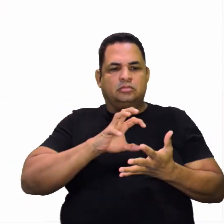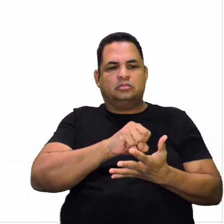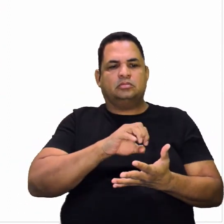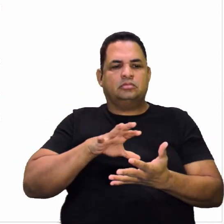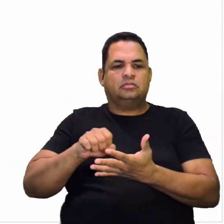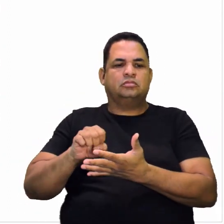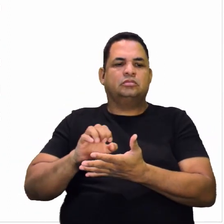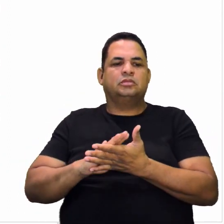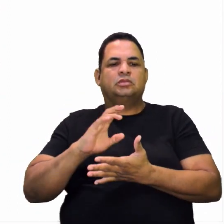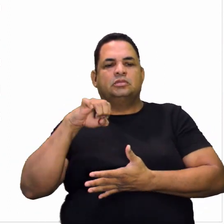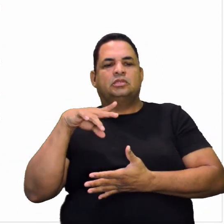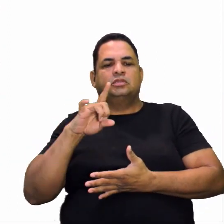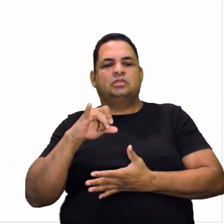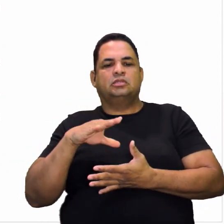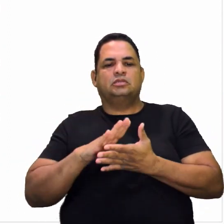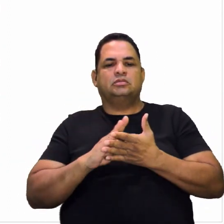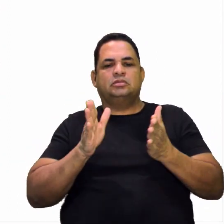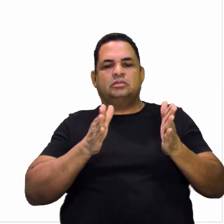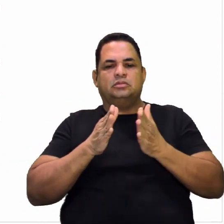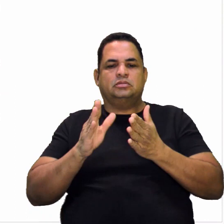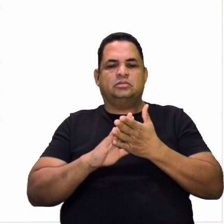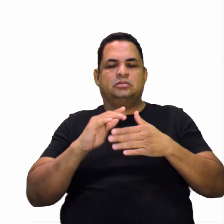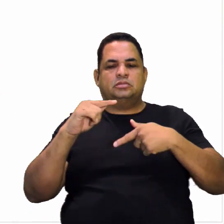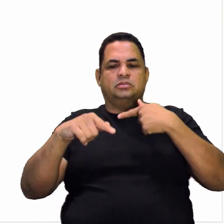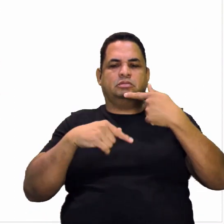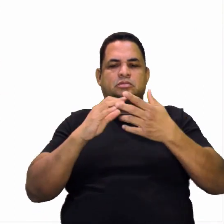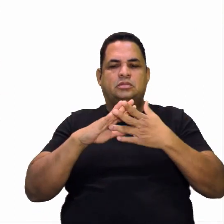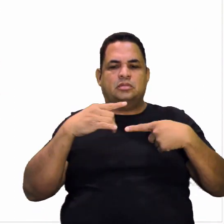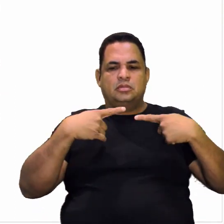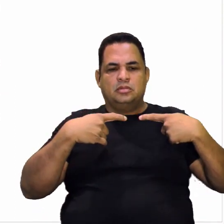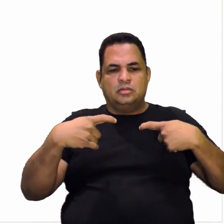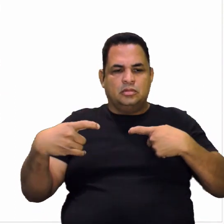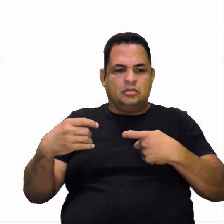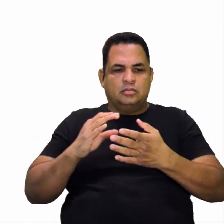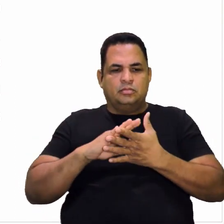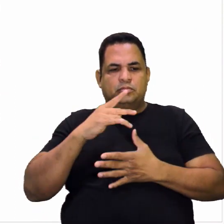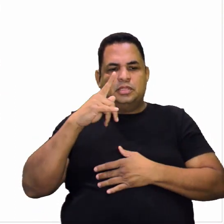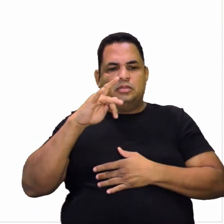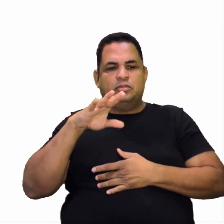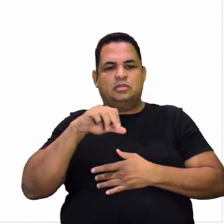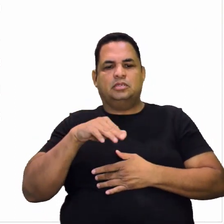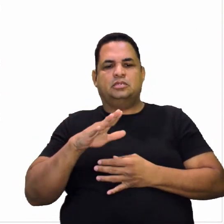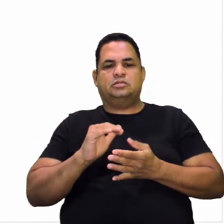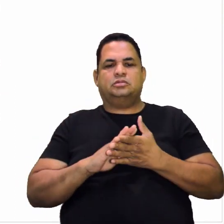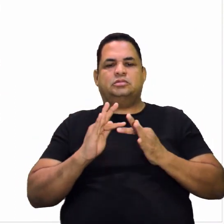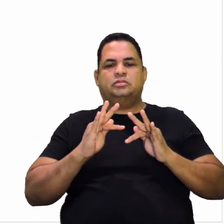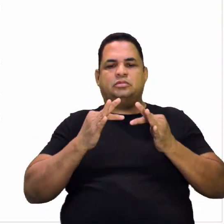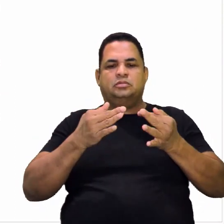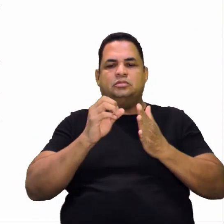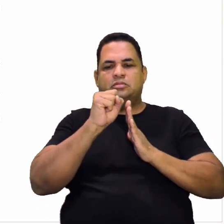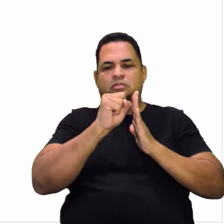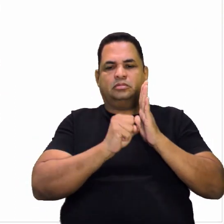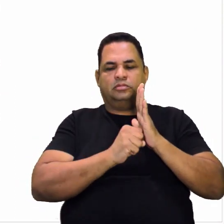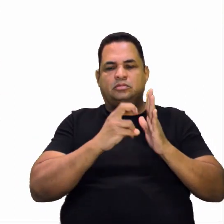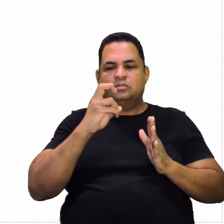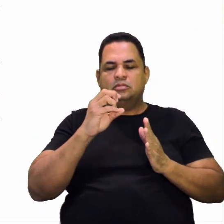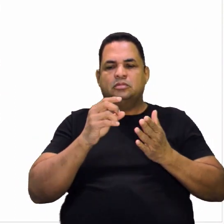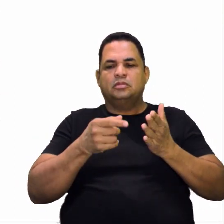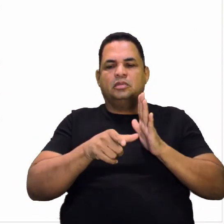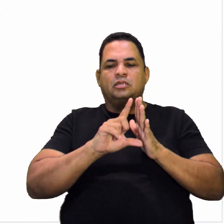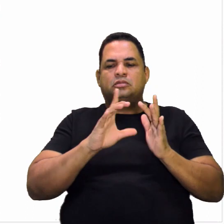conquistas espartanas no período posterior às guerras no Peloponeso, ao final do século V